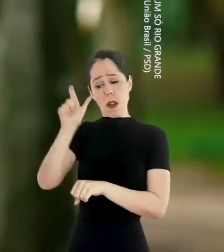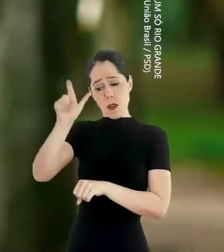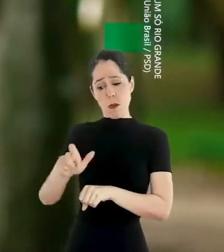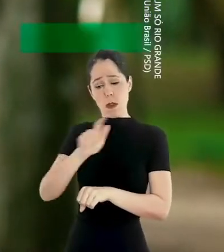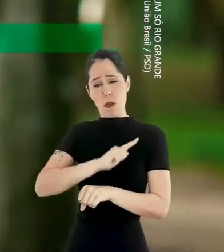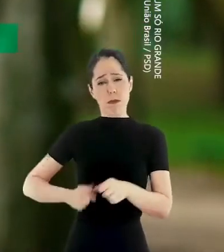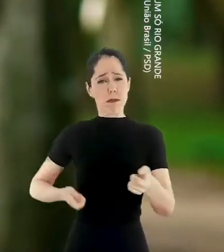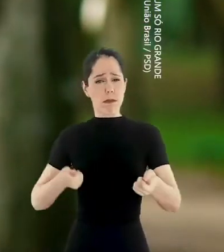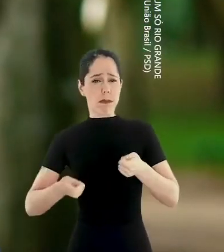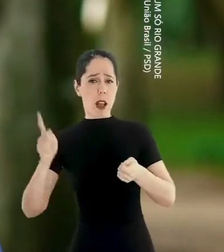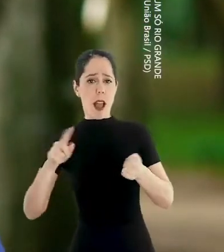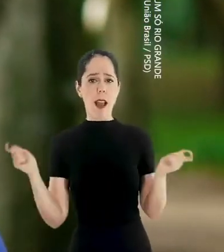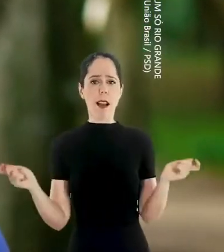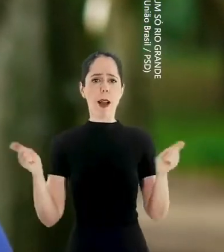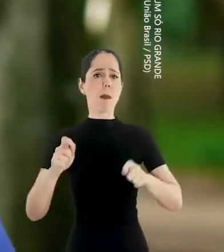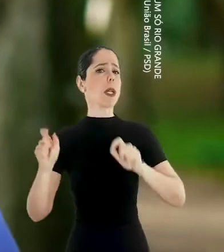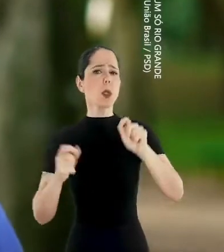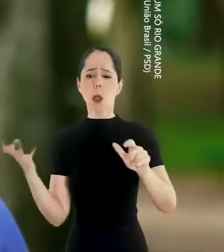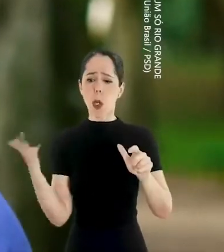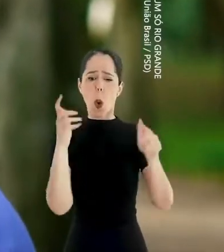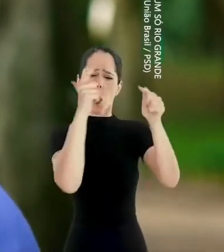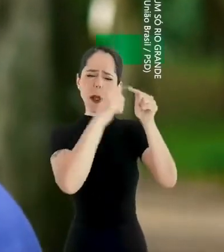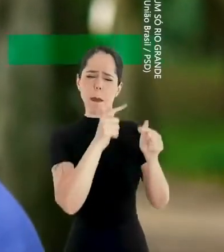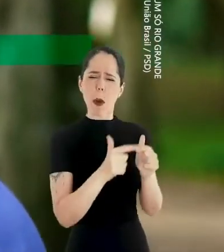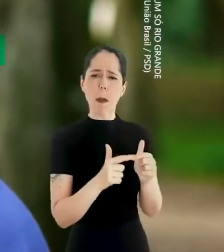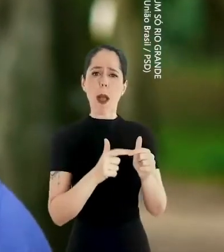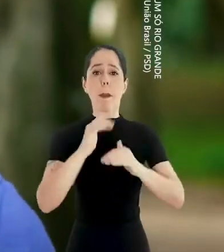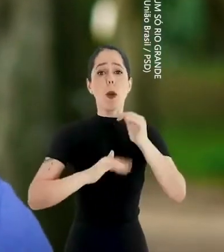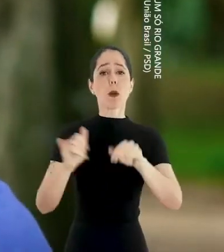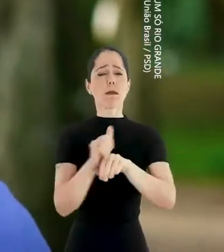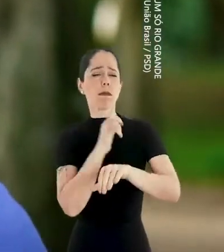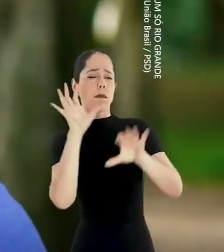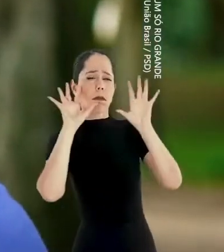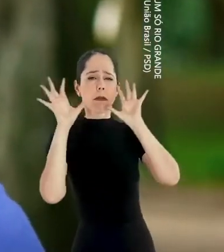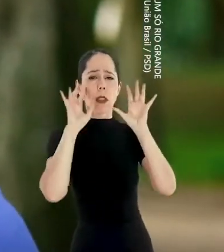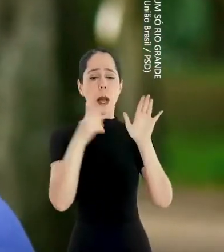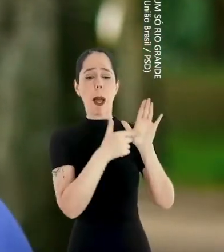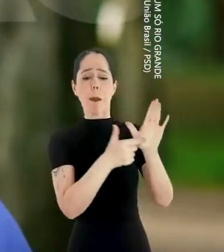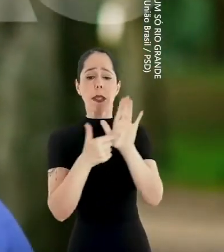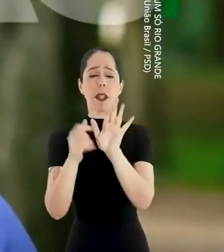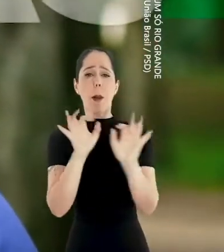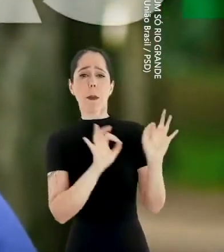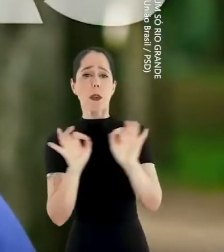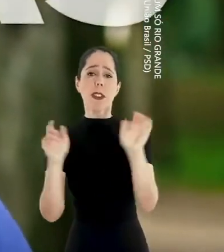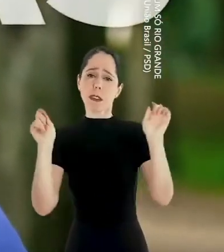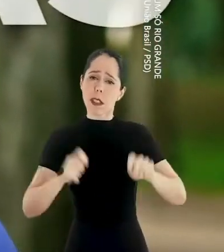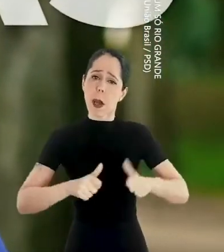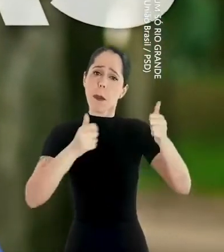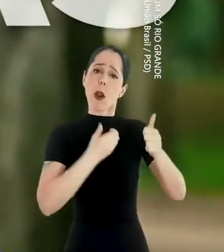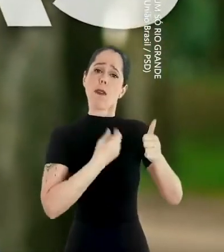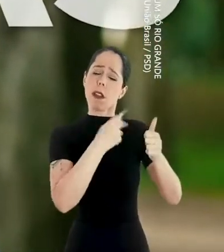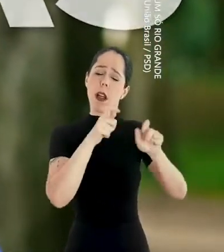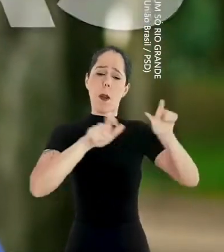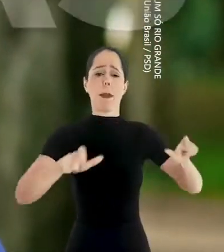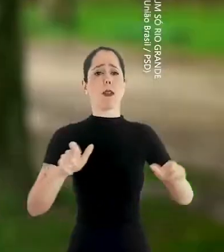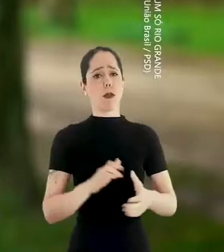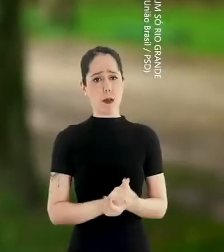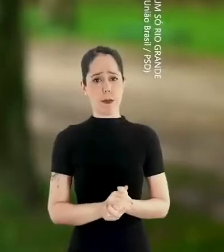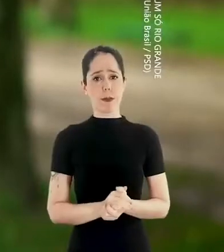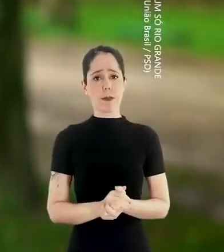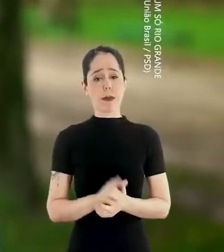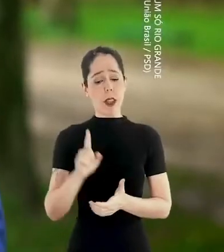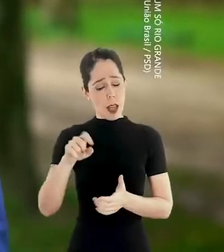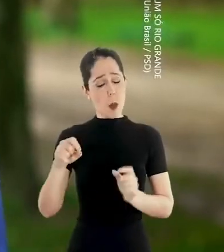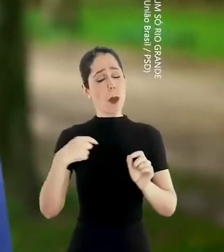governante é a capacidade de atacar problemas, de construir soluções, apresentar projetos que melhorem a vida das pessoas.